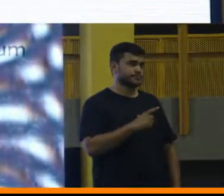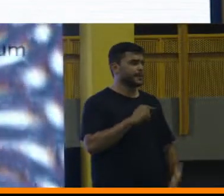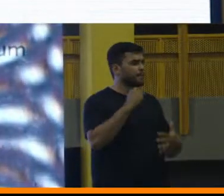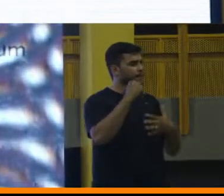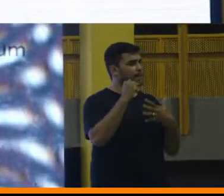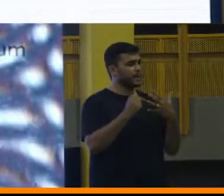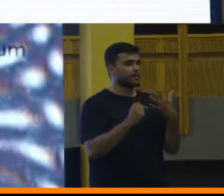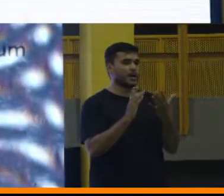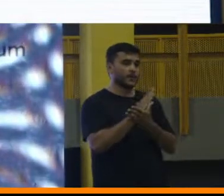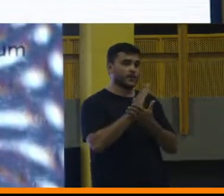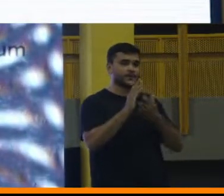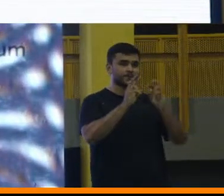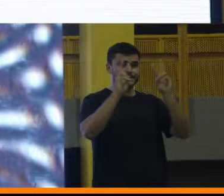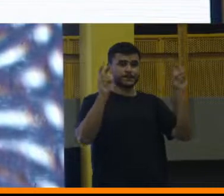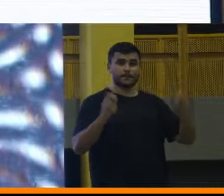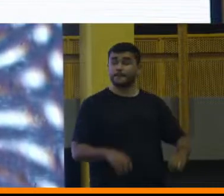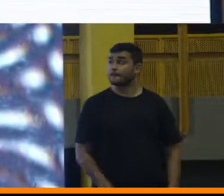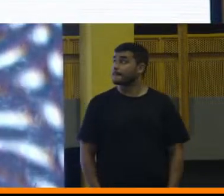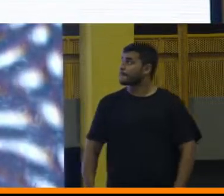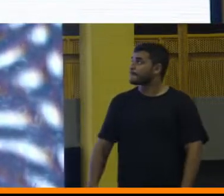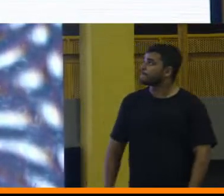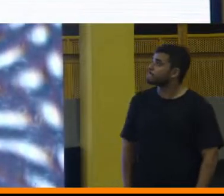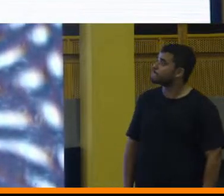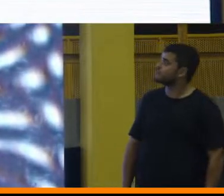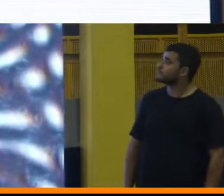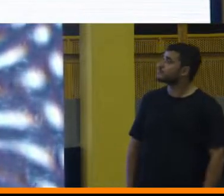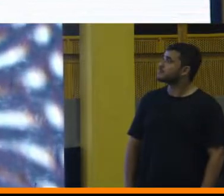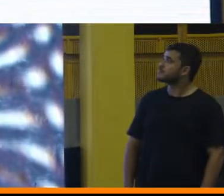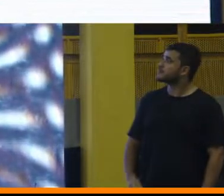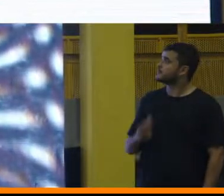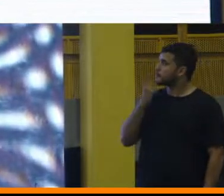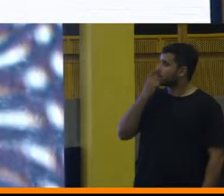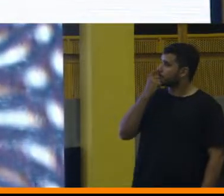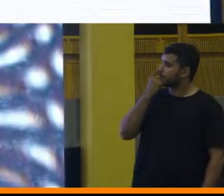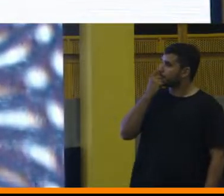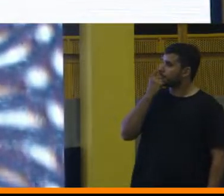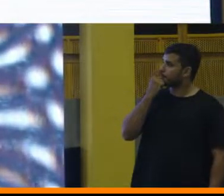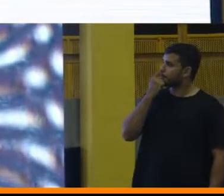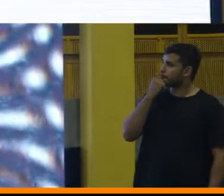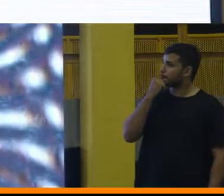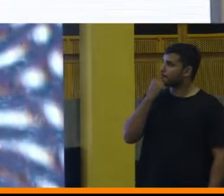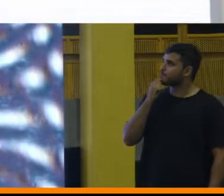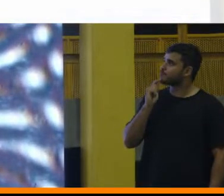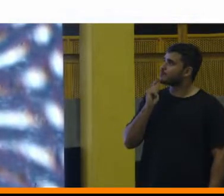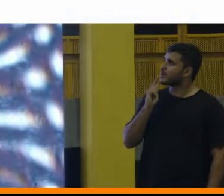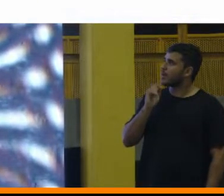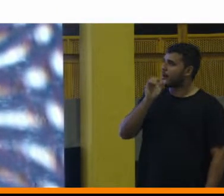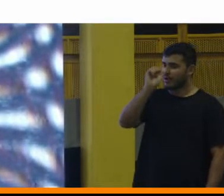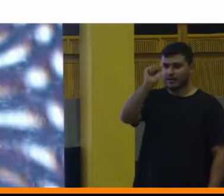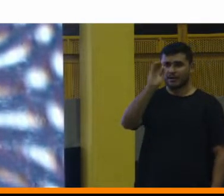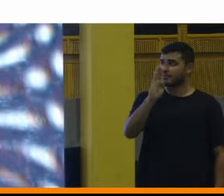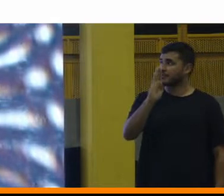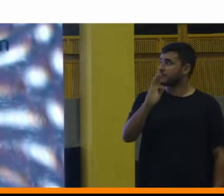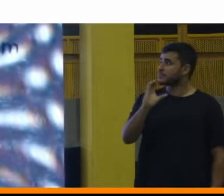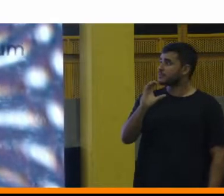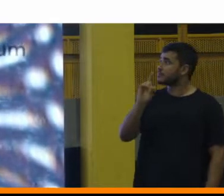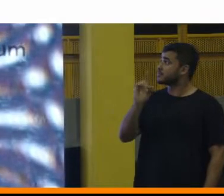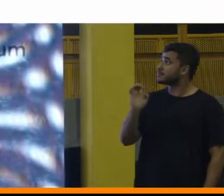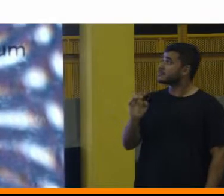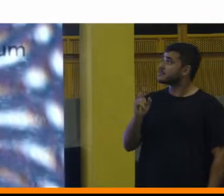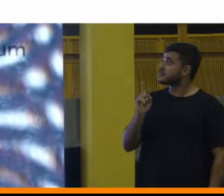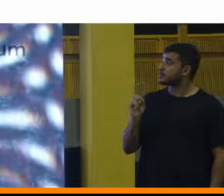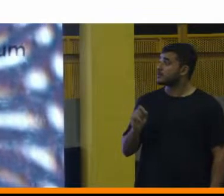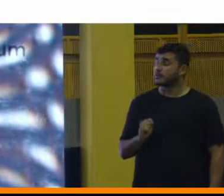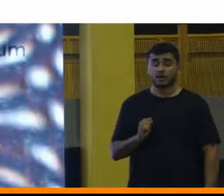opções. Vamos lá. Será que a força de ação... volta aqui um cadinho. A força